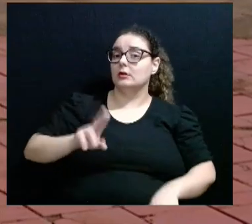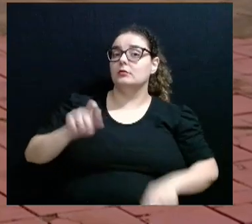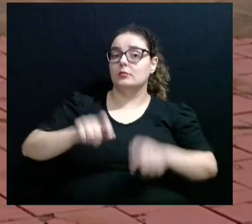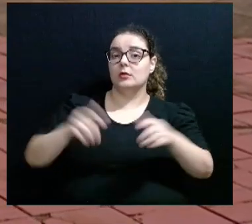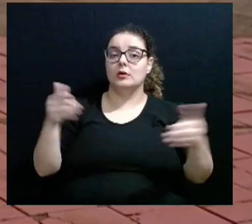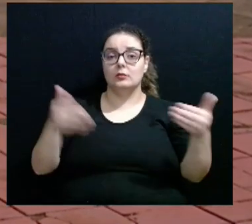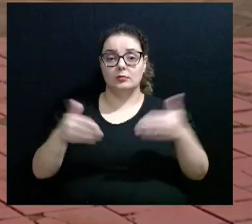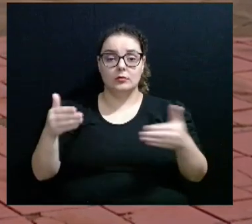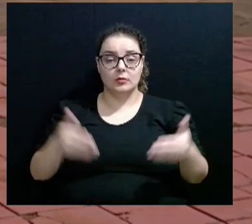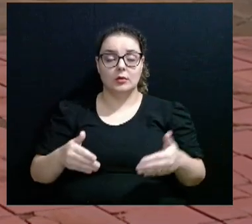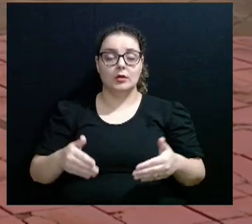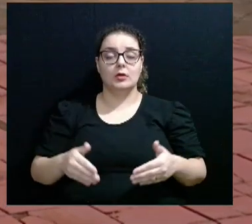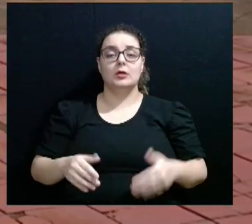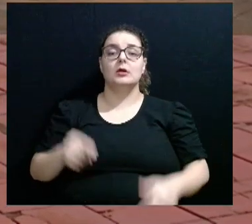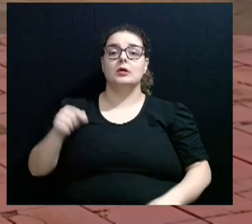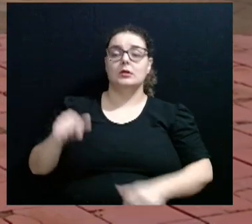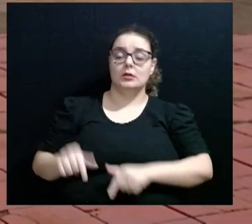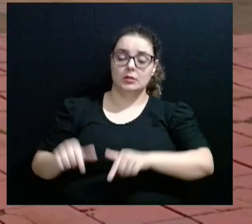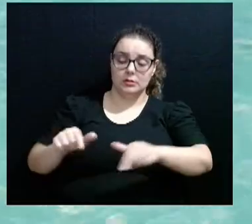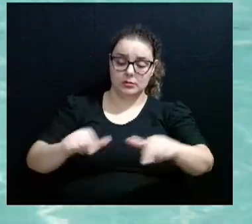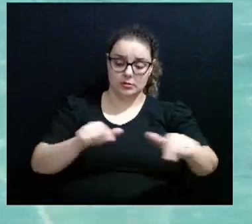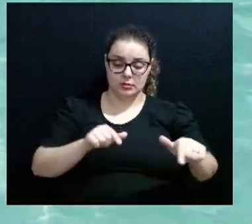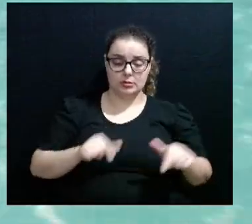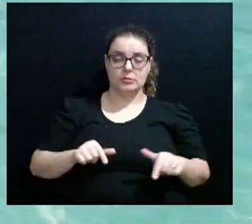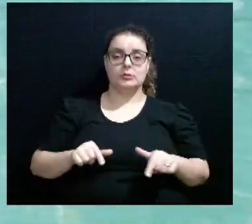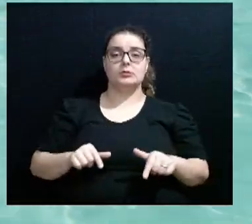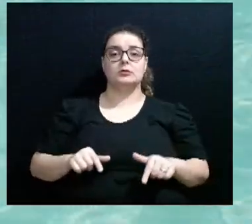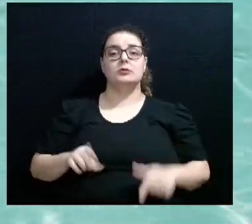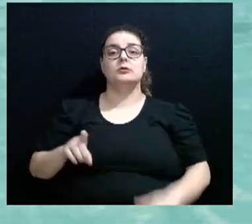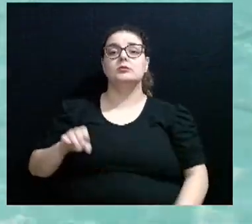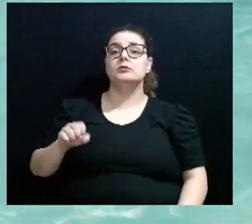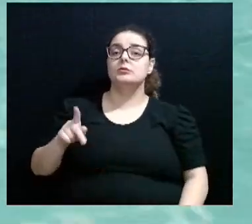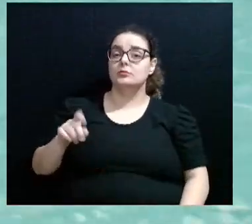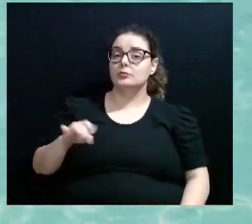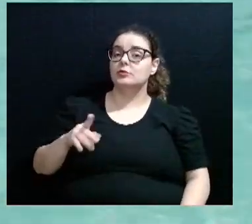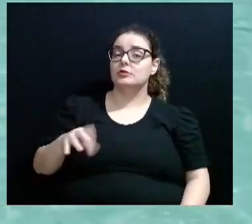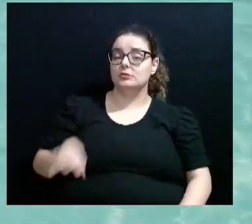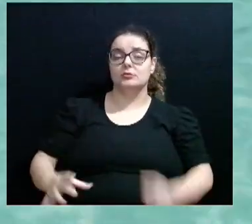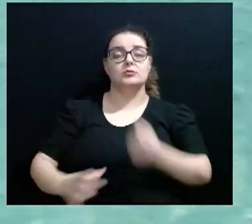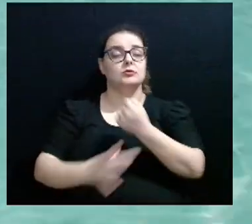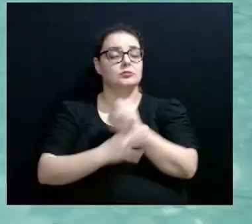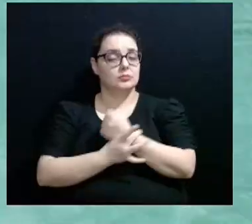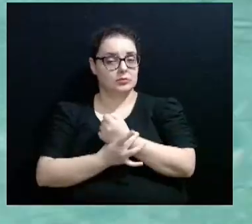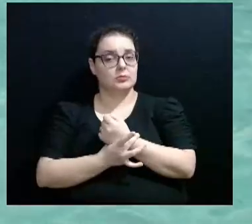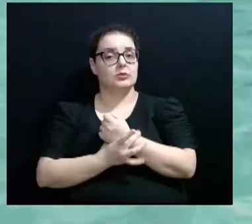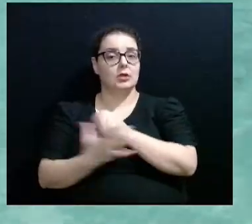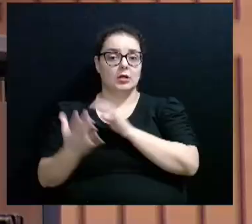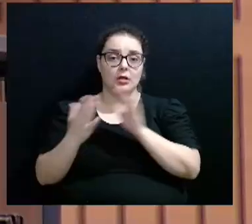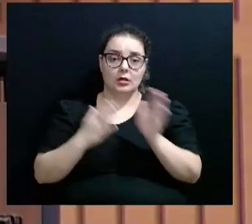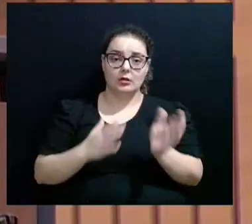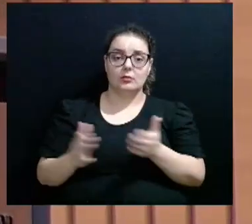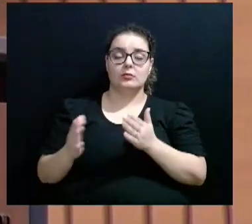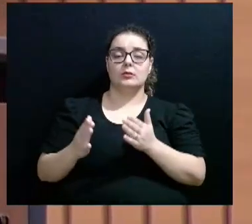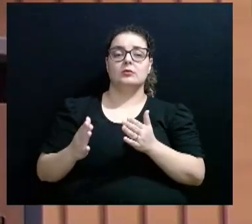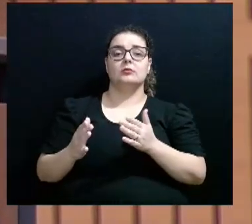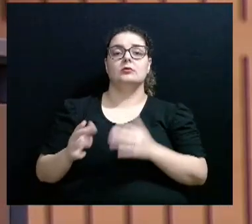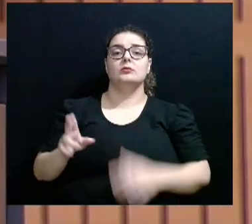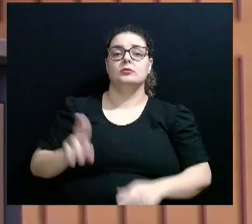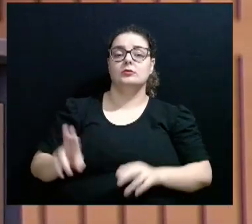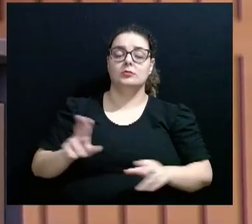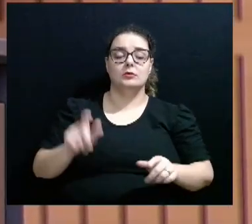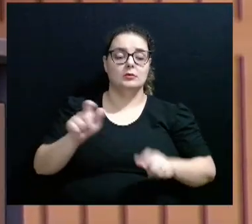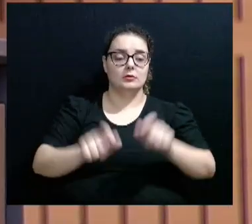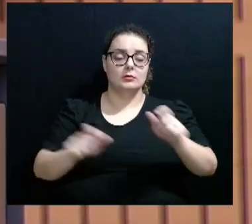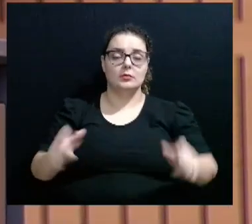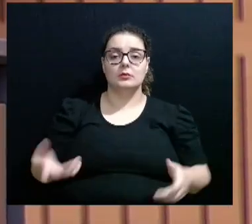nesses motores de dispositivos de segurança e proteção dos usuários e dá outras providências. De autoria da